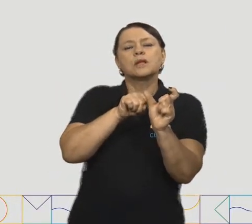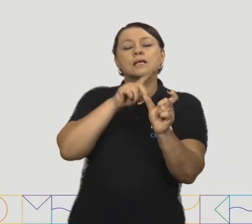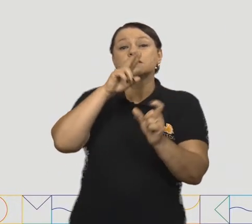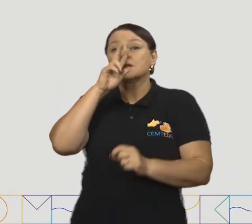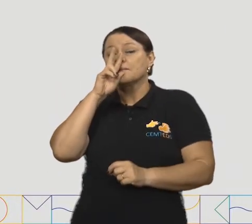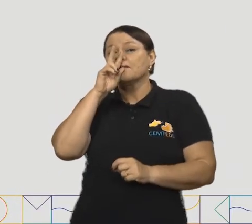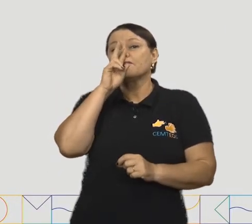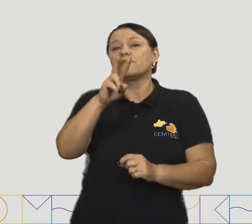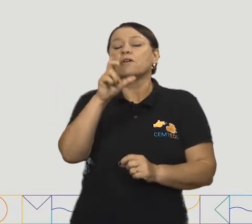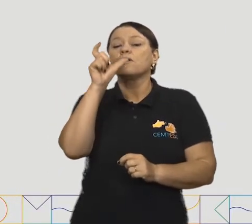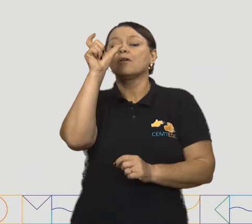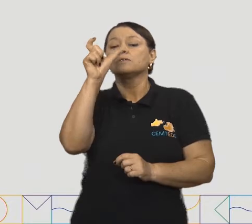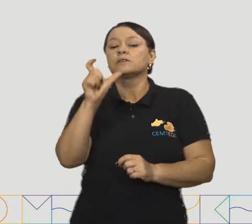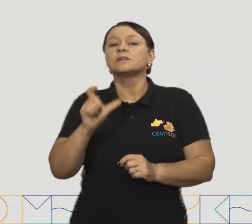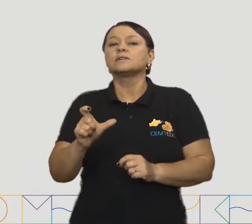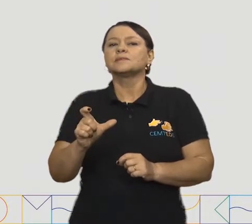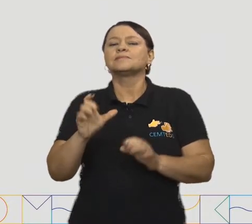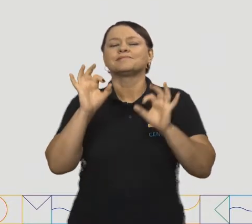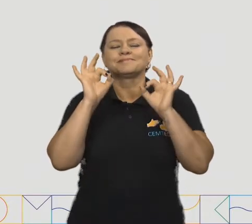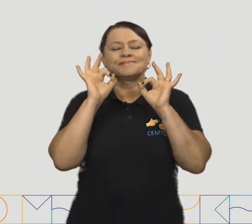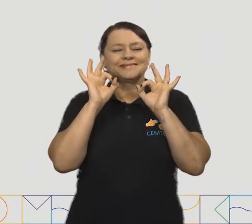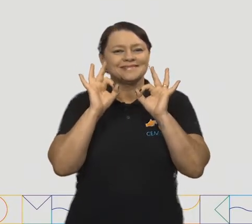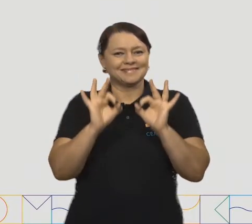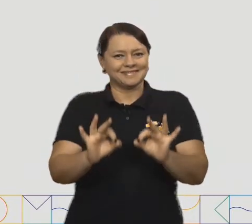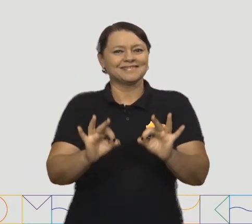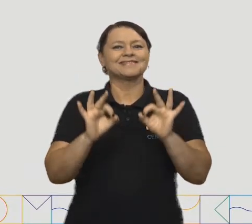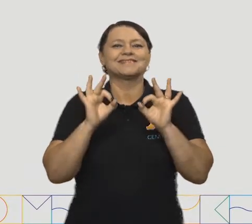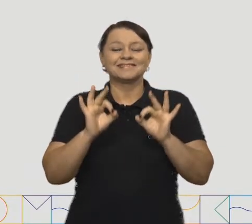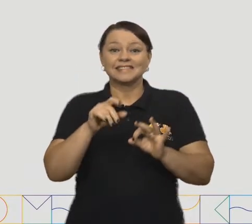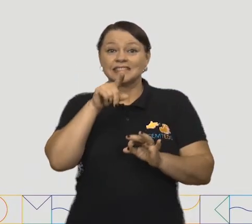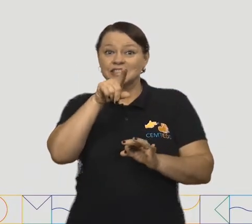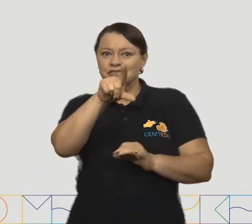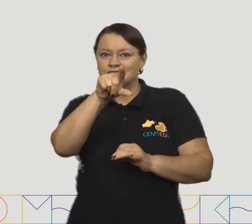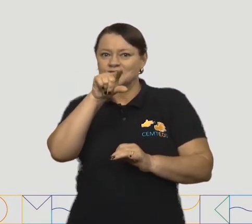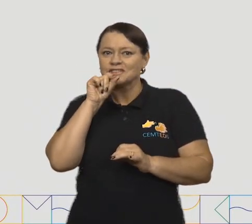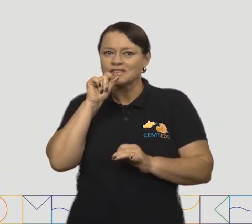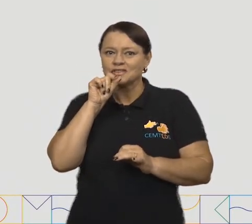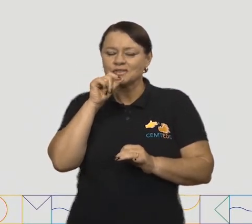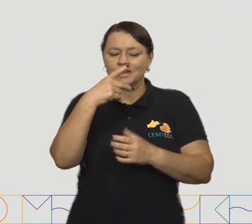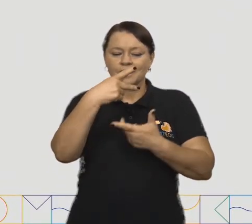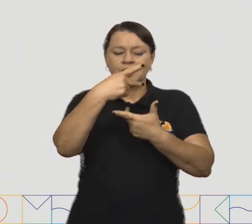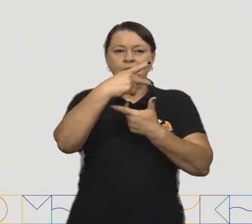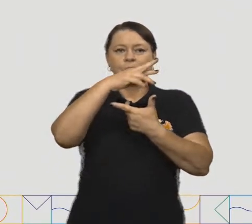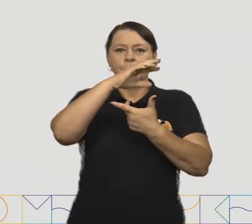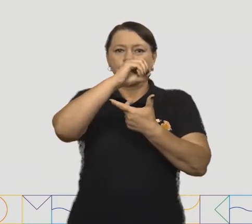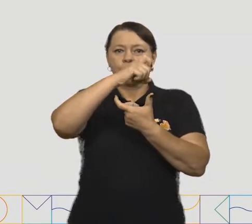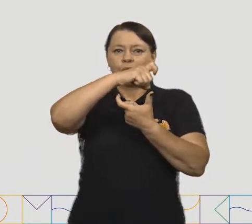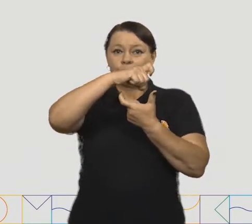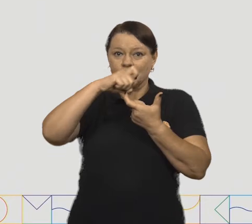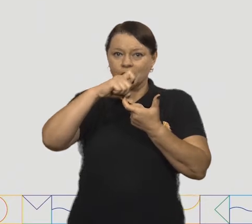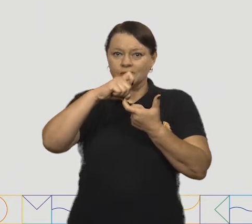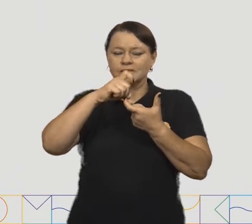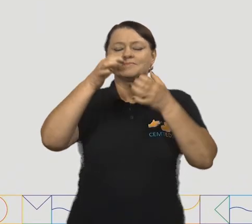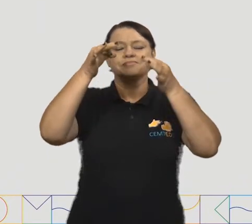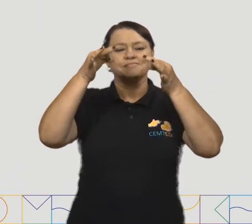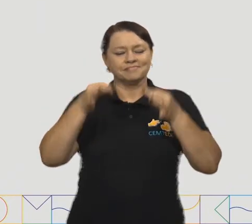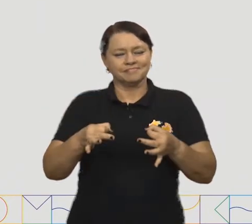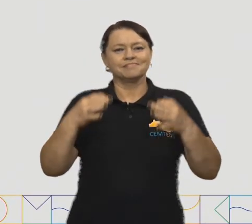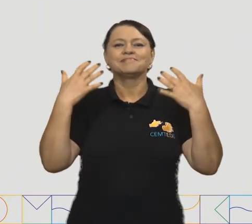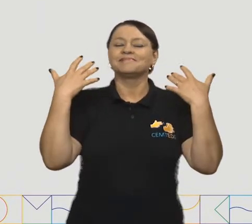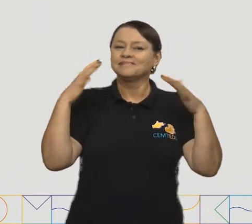antepenúltima sílaba. E qual é a classificação das palavras que recebem acento